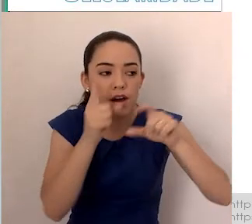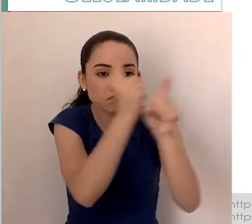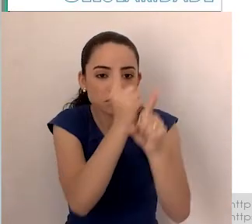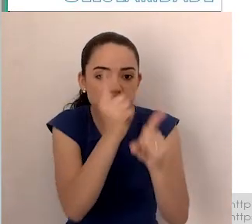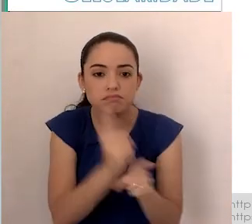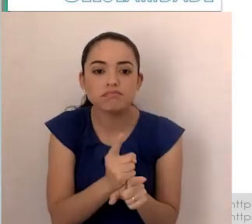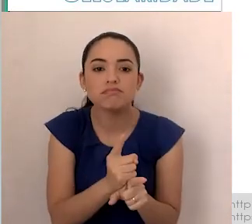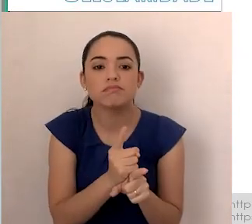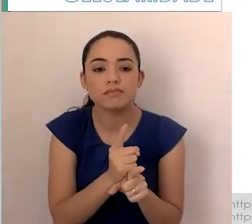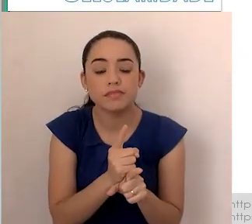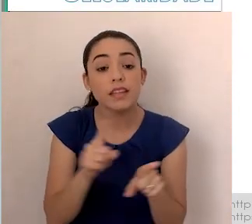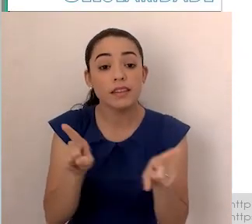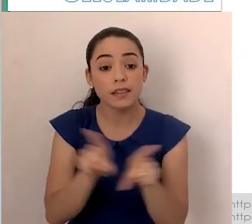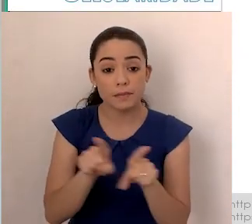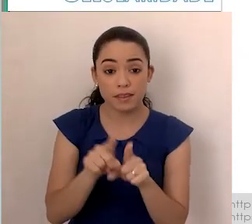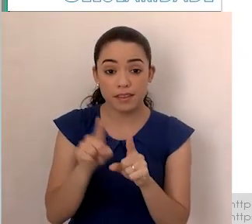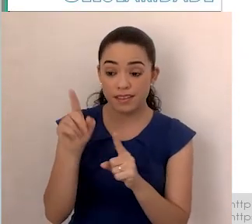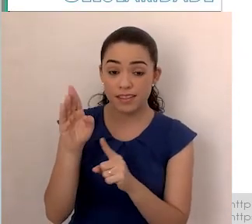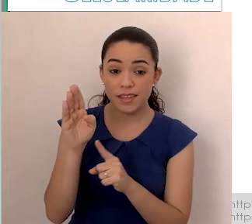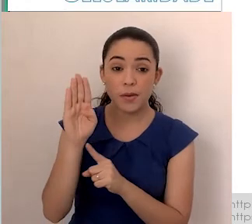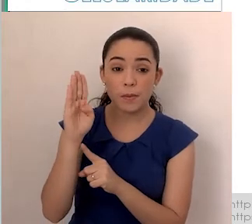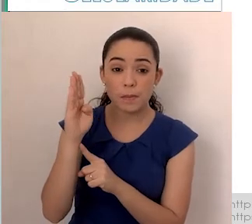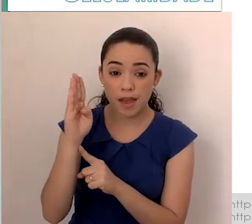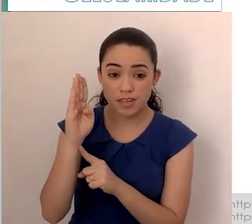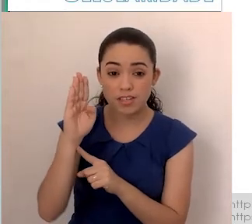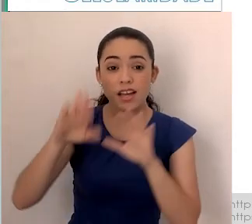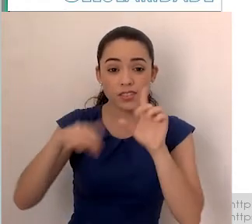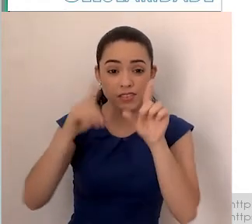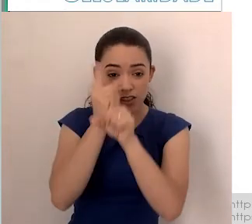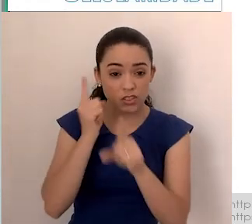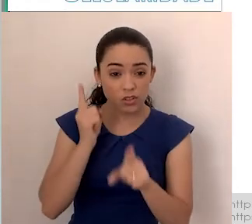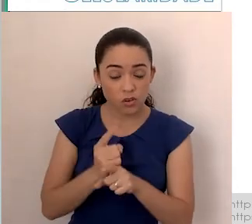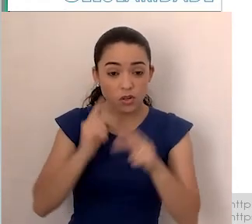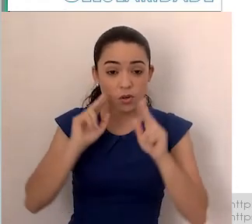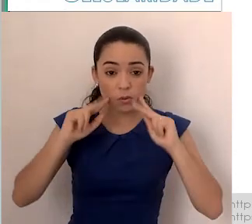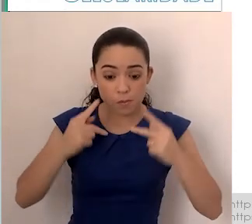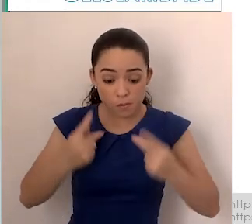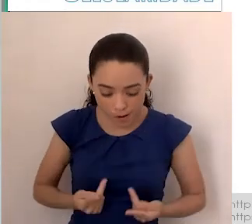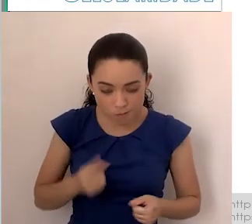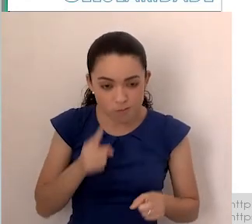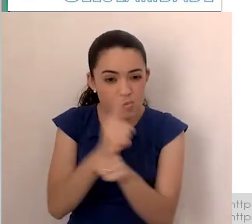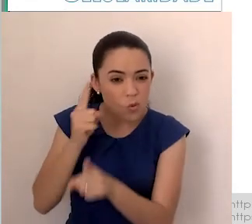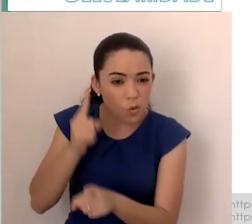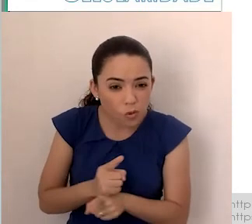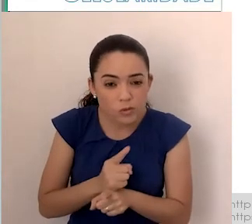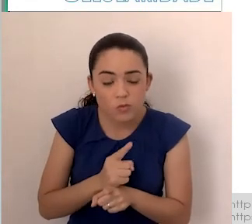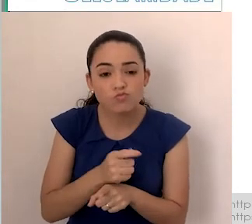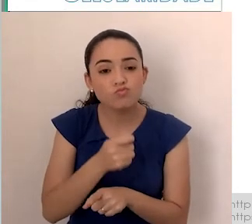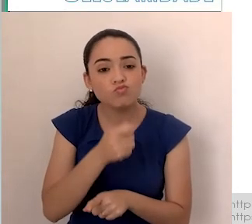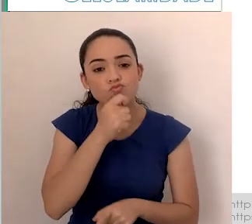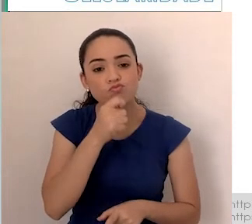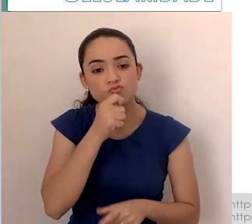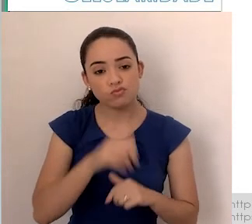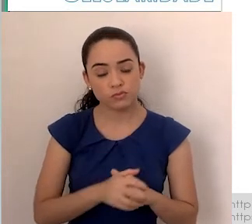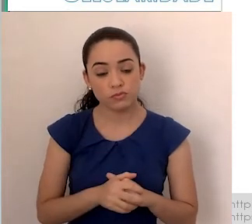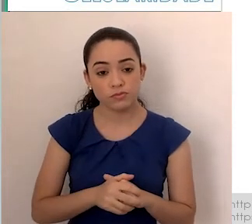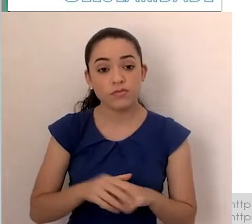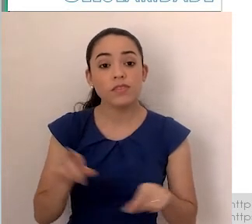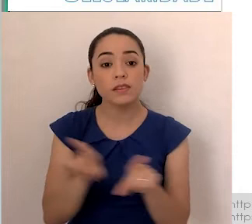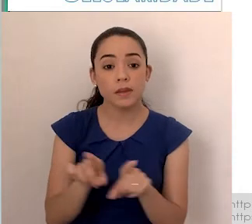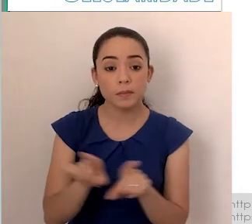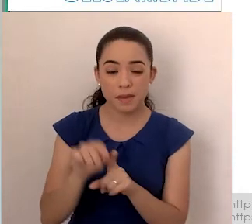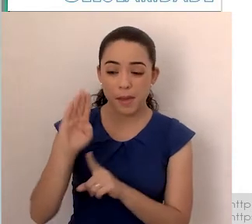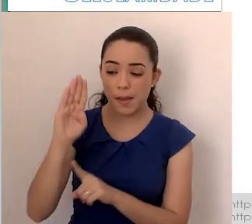subcutâneo em roedores. A quantidade de adipócitos bege em diferentes depósitos do tecido adiposo branco em humanos ainda não